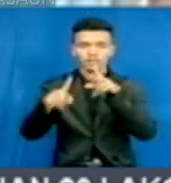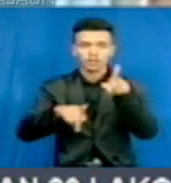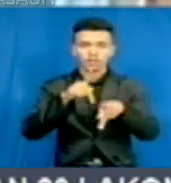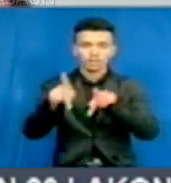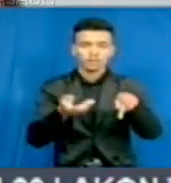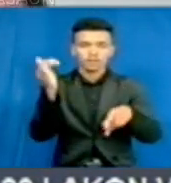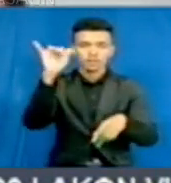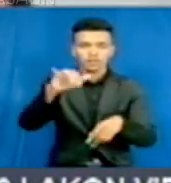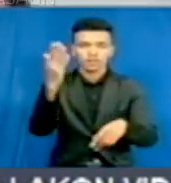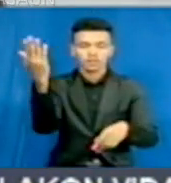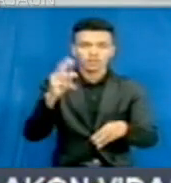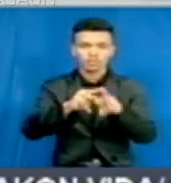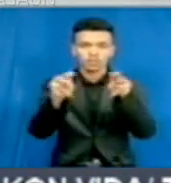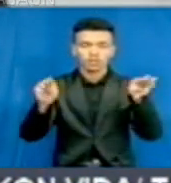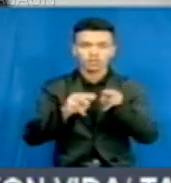Hermera.